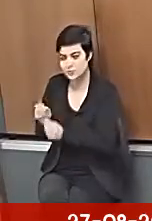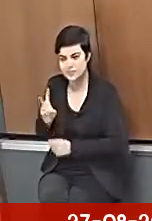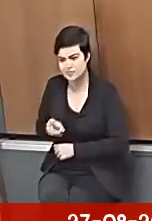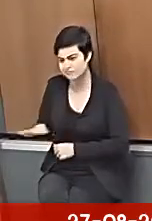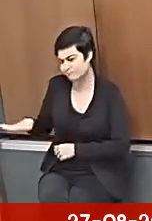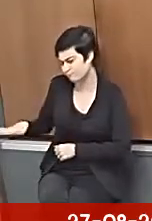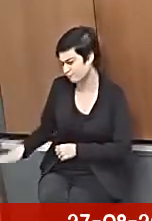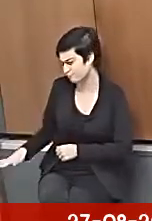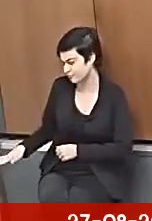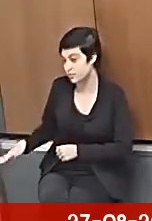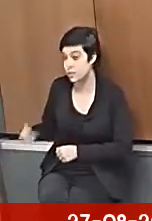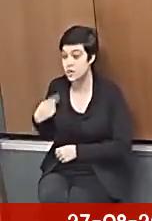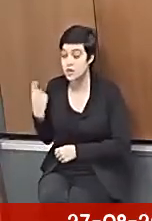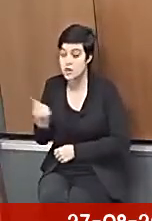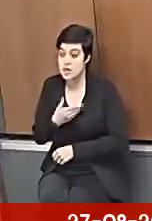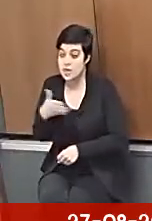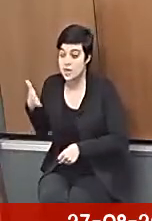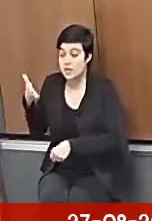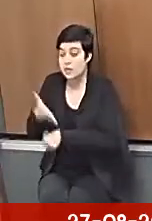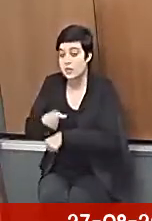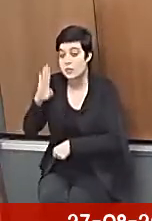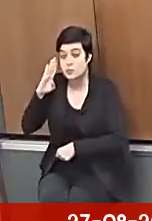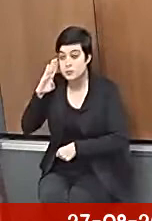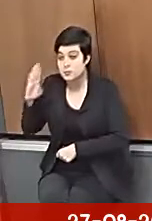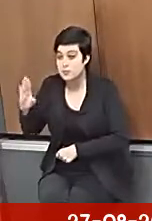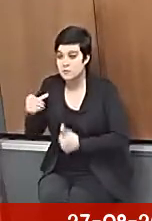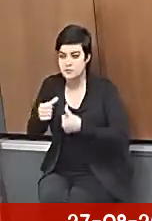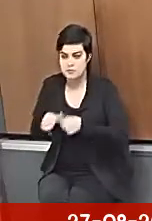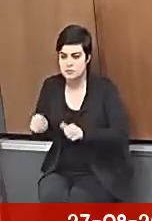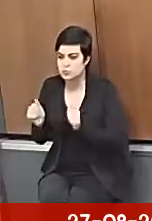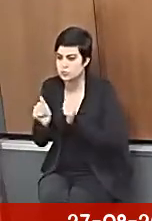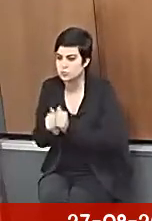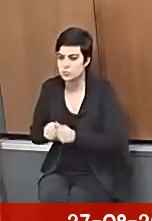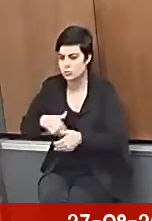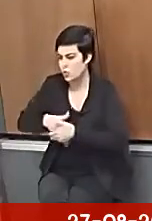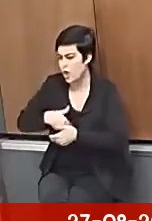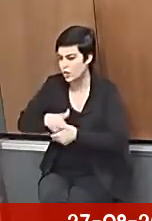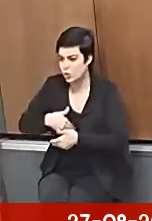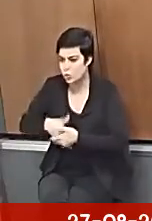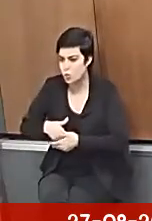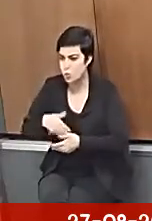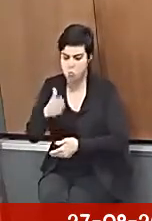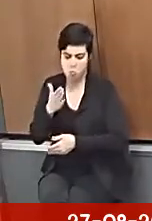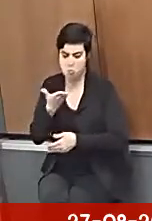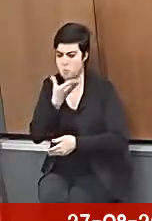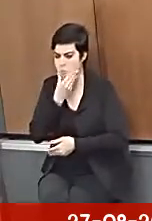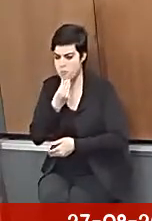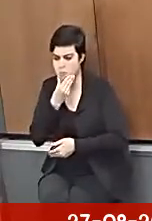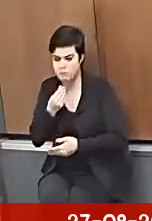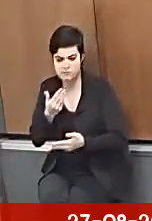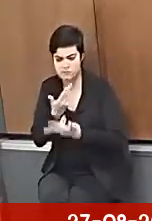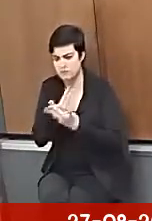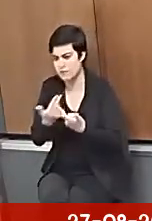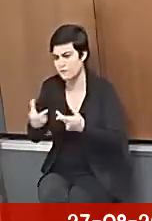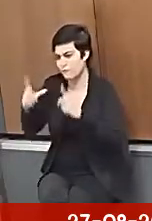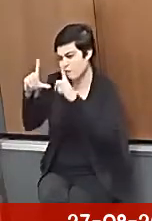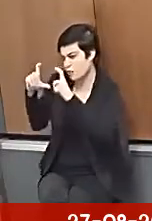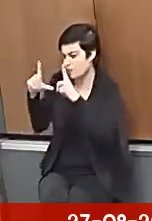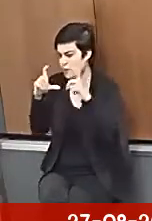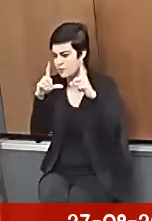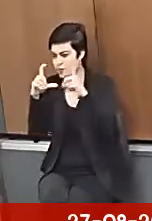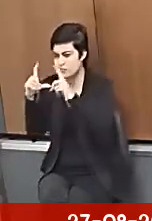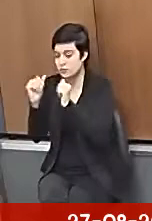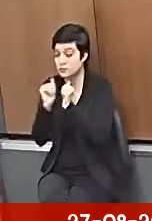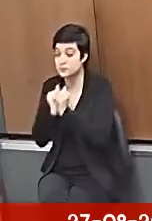gente é como a gente entrar pelo hall principal gente ficar no meio da imprensa dos jogadores e tirava fotos e era um barato